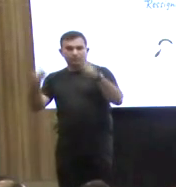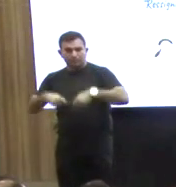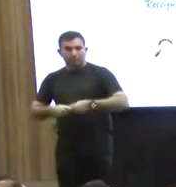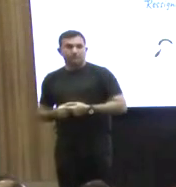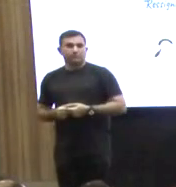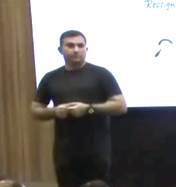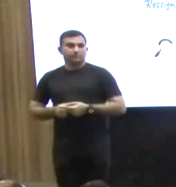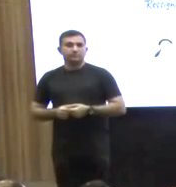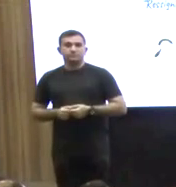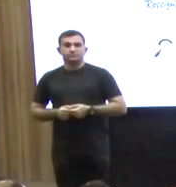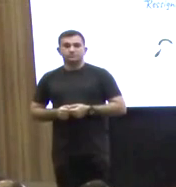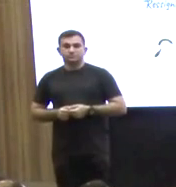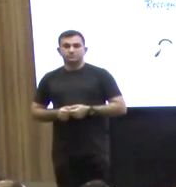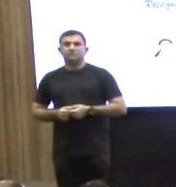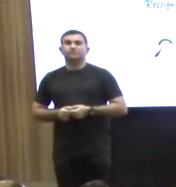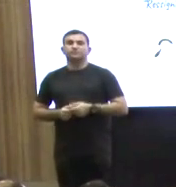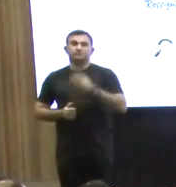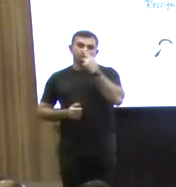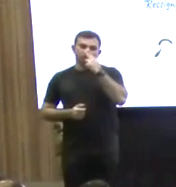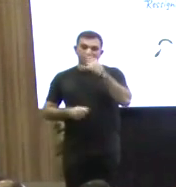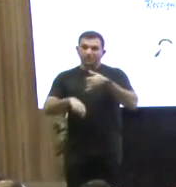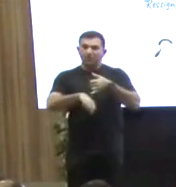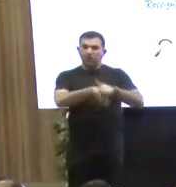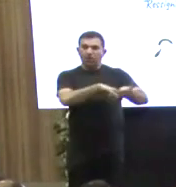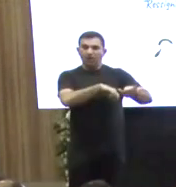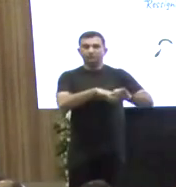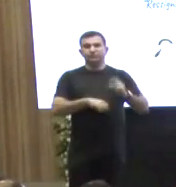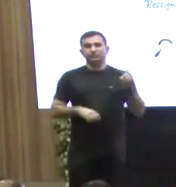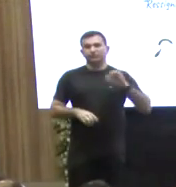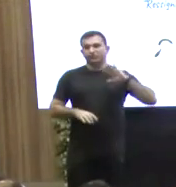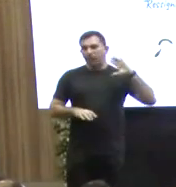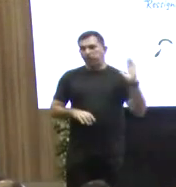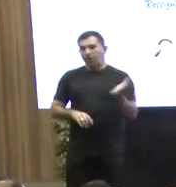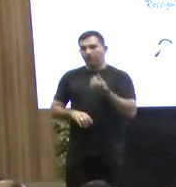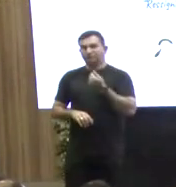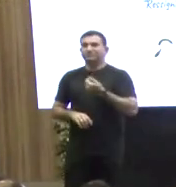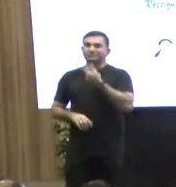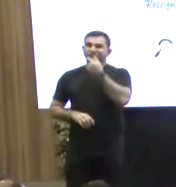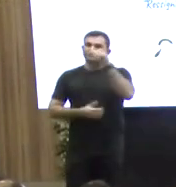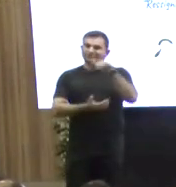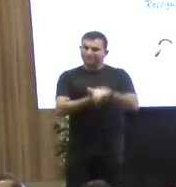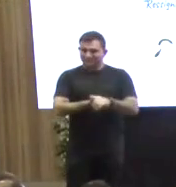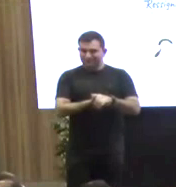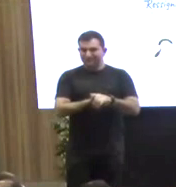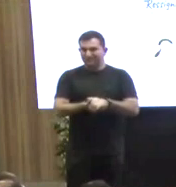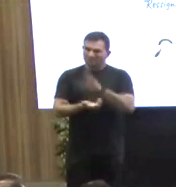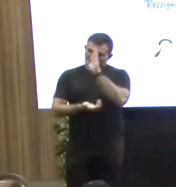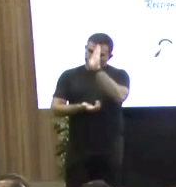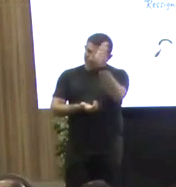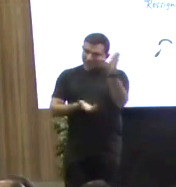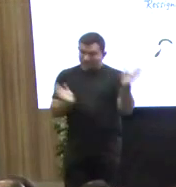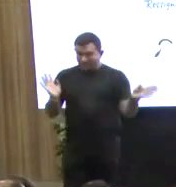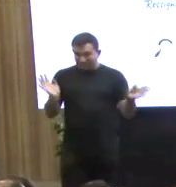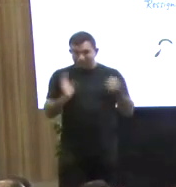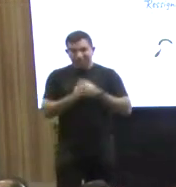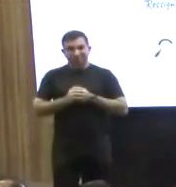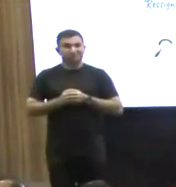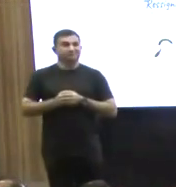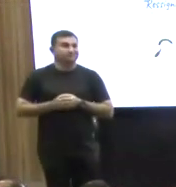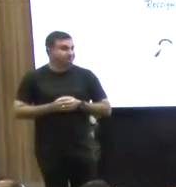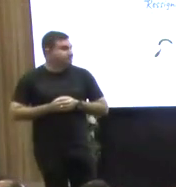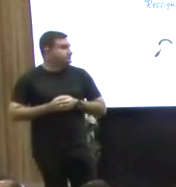O casamento tem que ser um direito a todos. Até porque o casamento na nossa sociedade, pelo direito civil, tal como colocado, ele te dá direito a uma série de